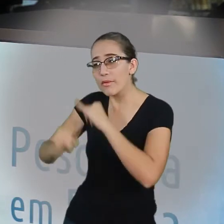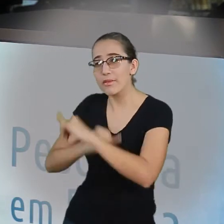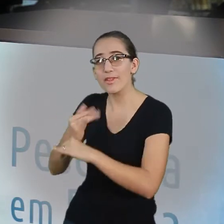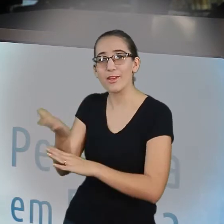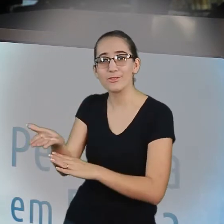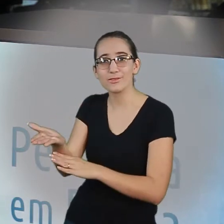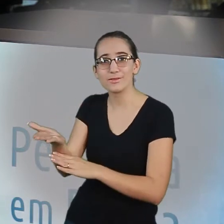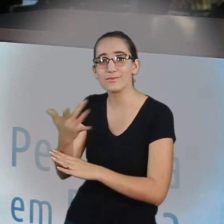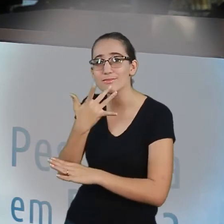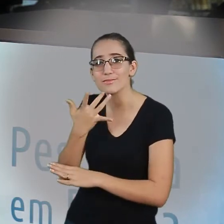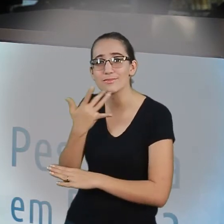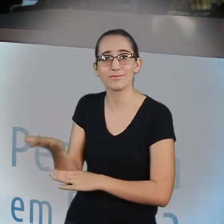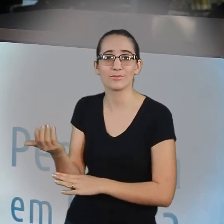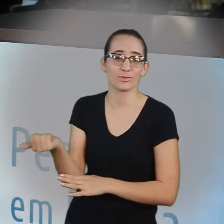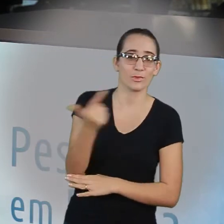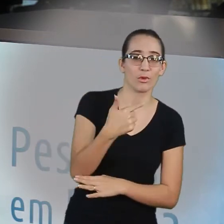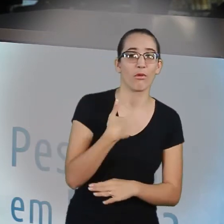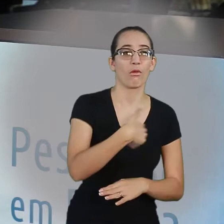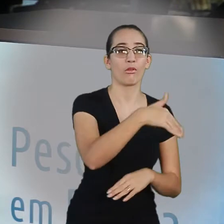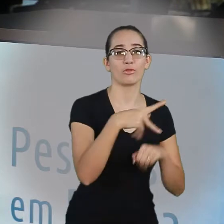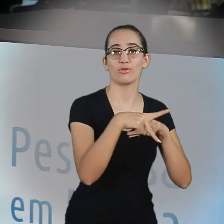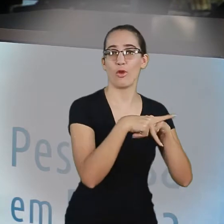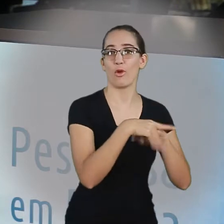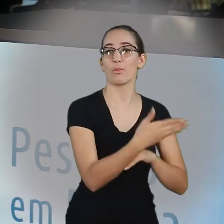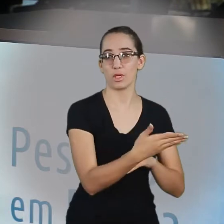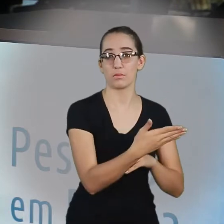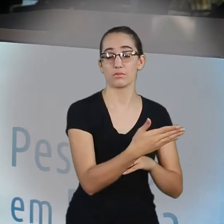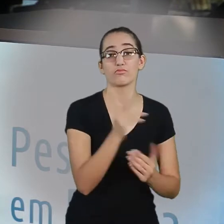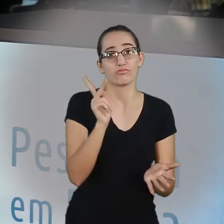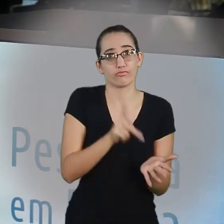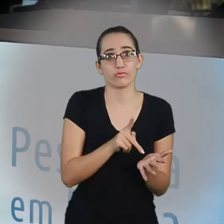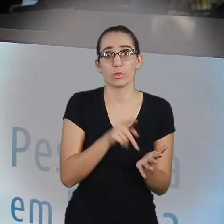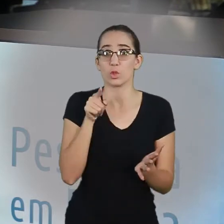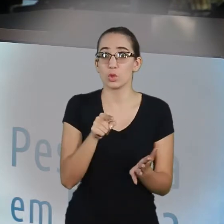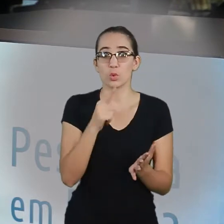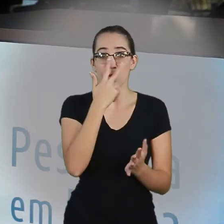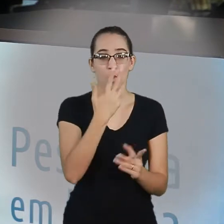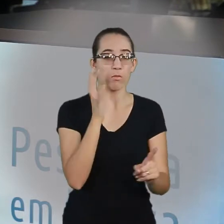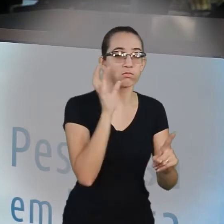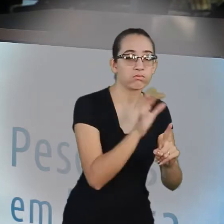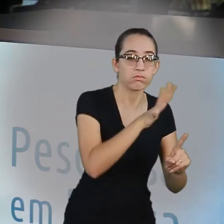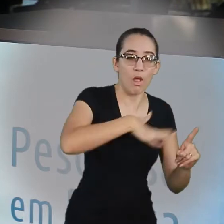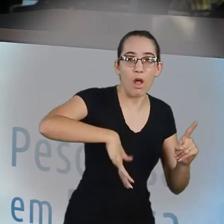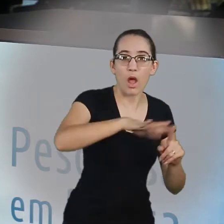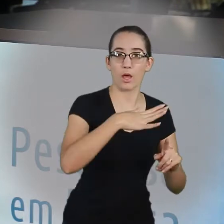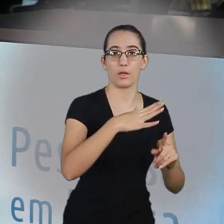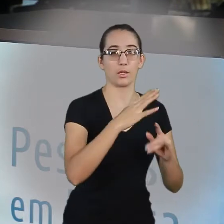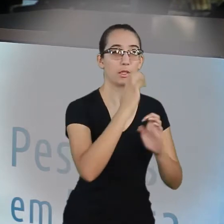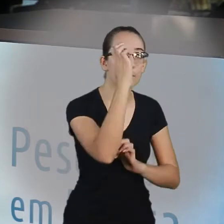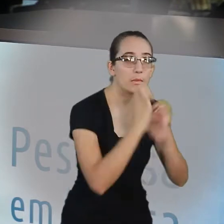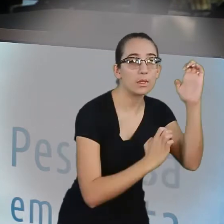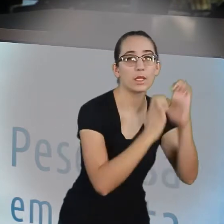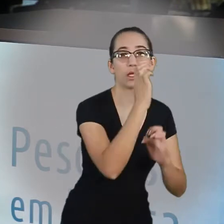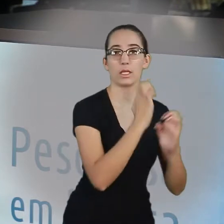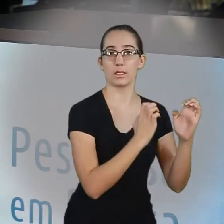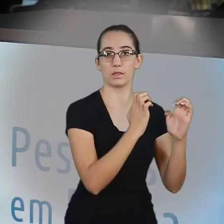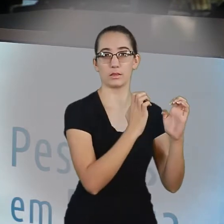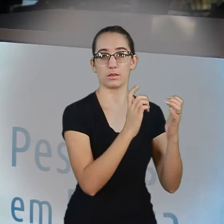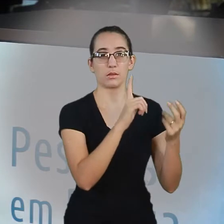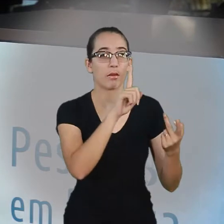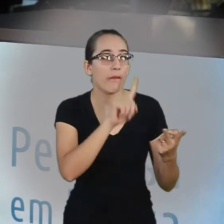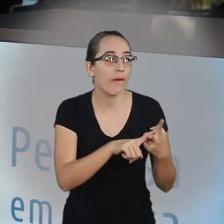inteligência artificial vai impactar a indústria, serviços, comércio, a cultura, a arte, a ciência.